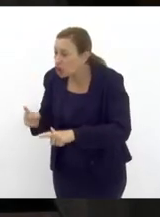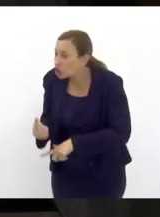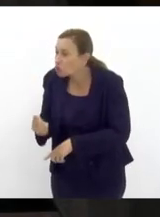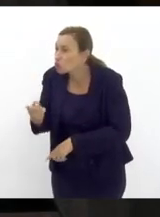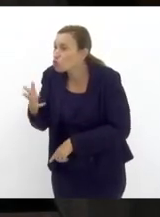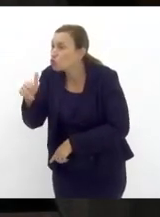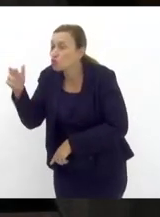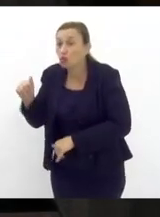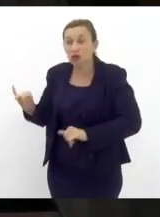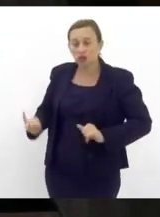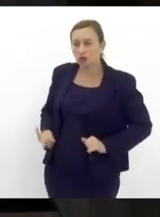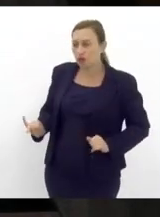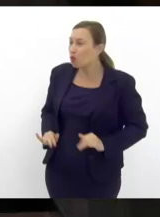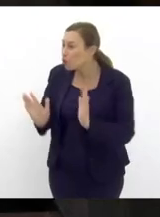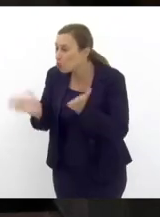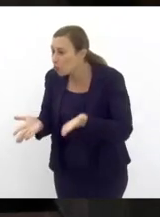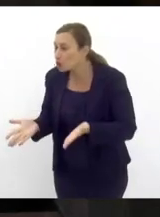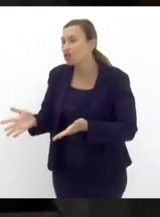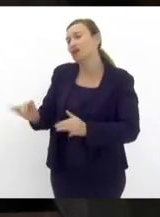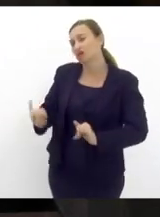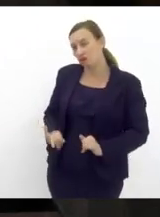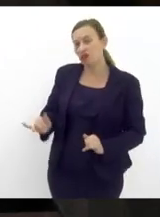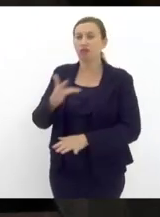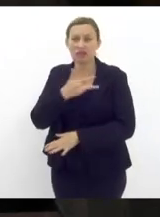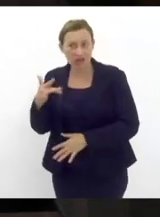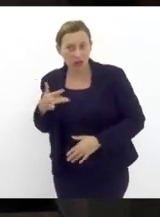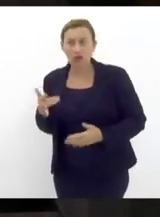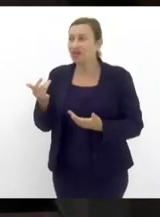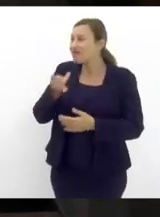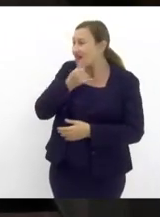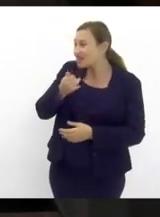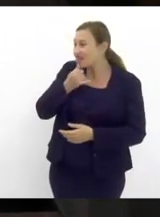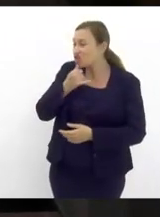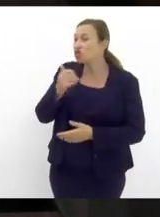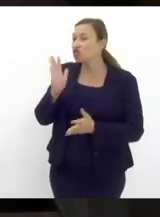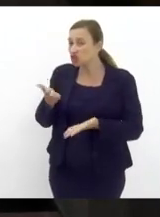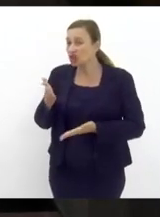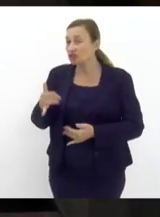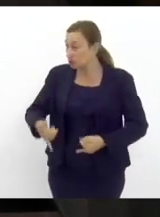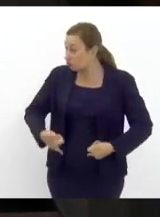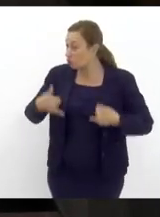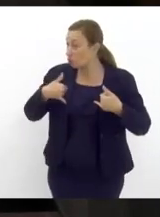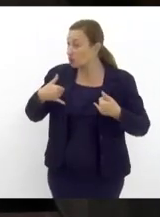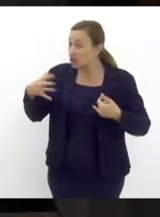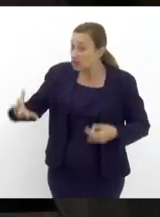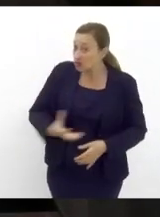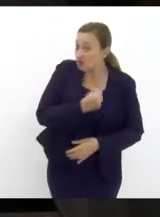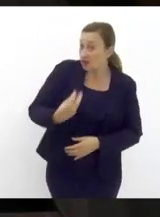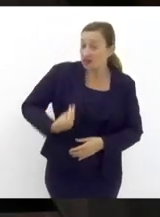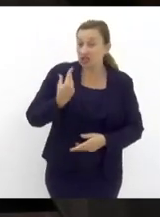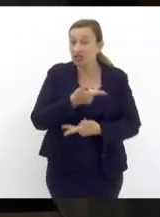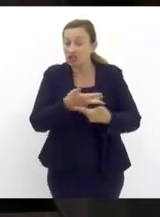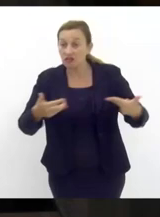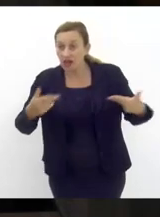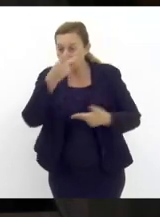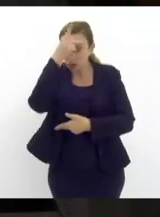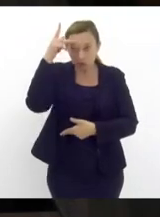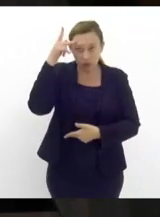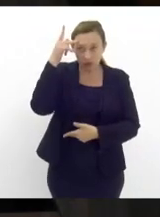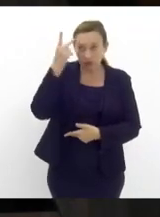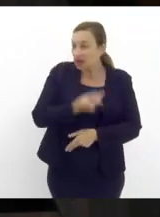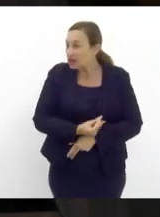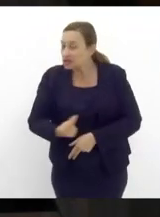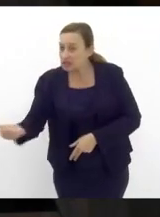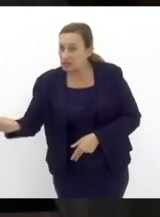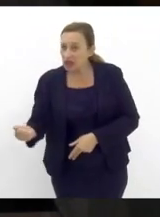por isso hoje está passando e é triste agonia nós já tivemos a honra de ajudar a salvar a vida de milhares de pessoas que